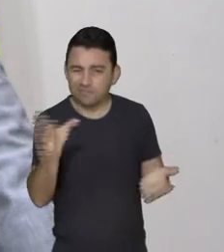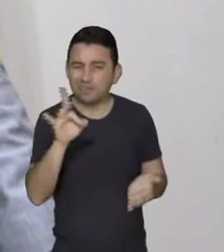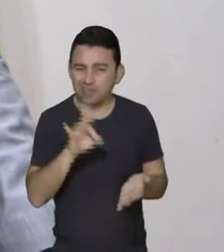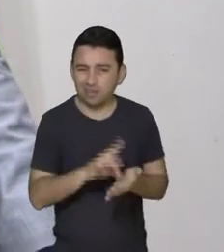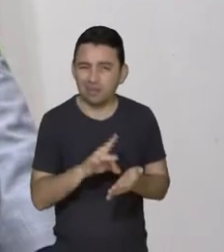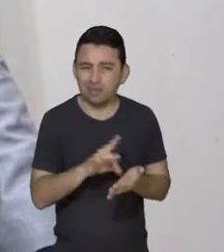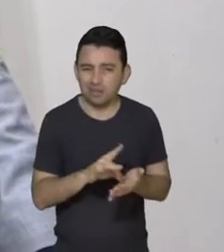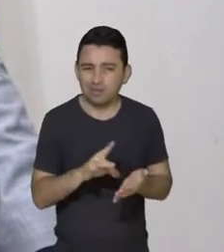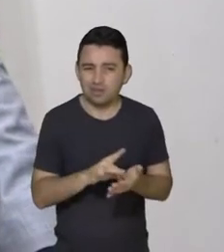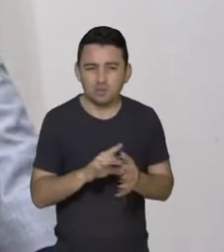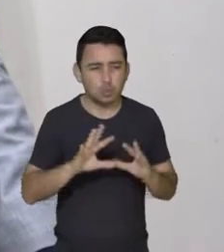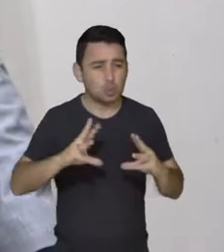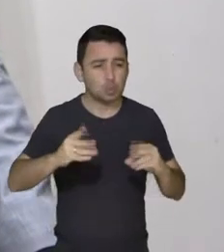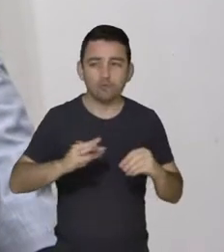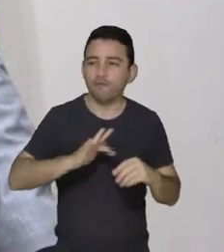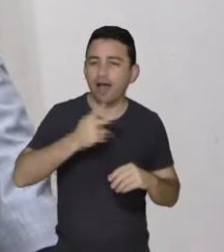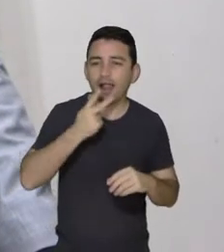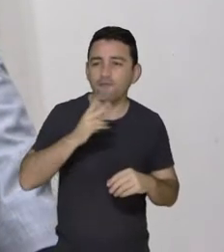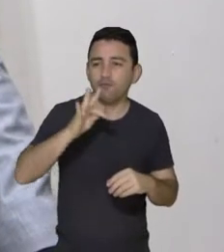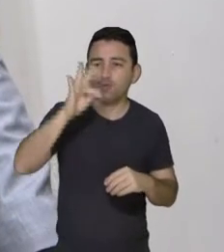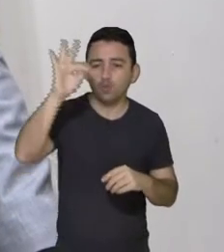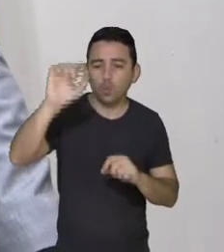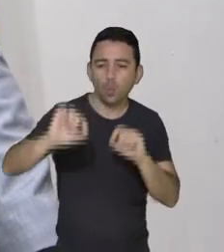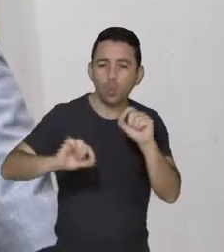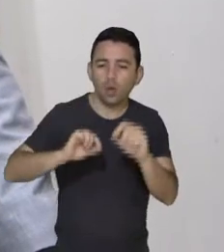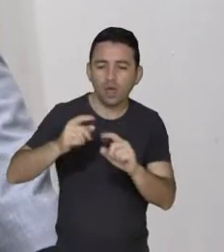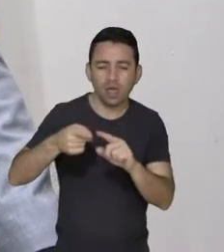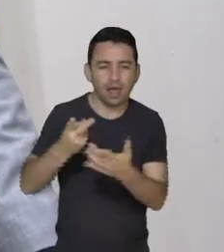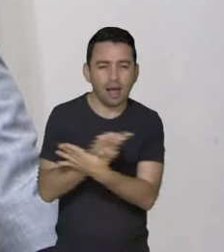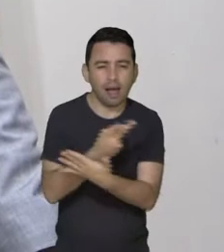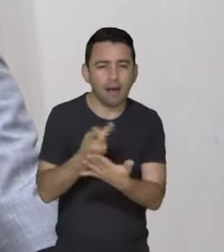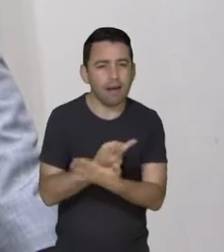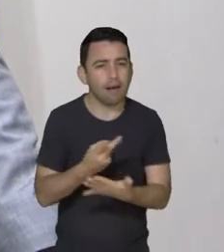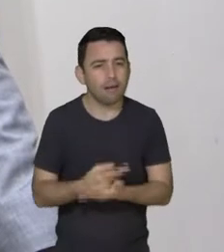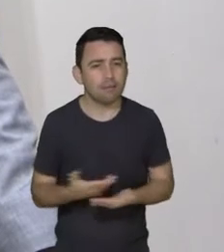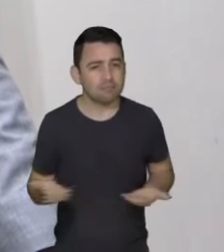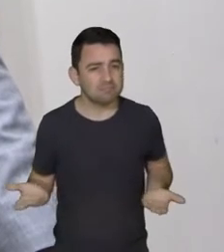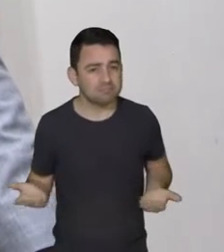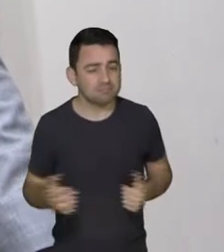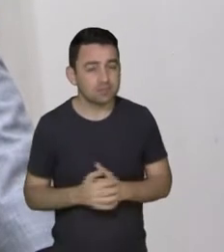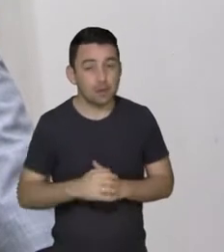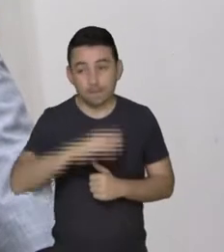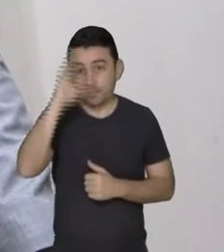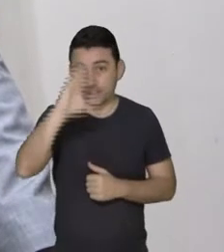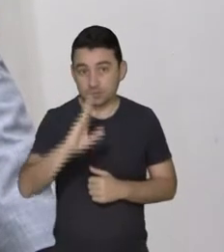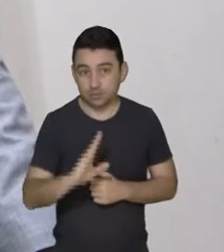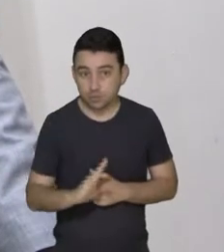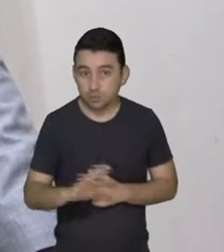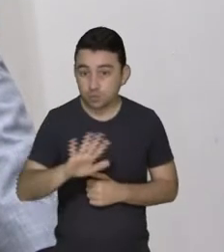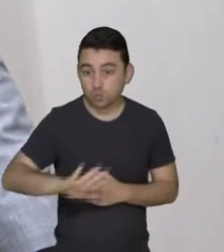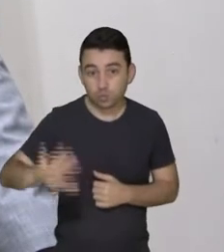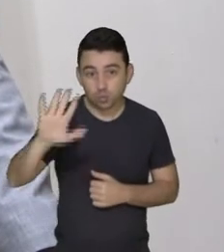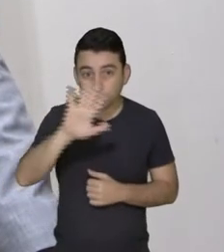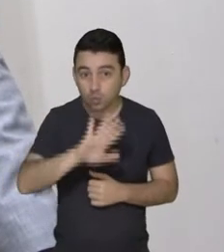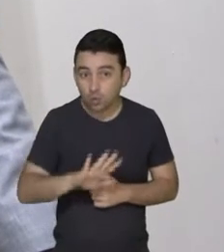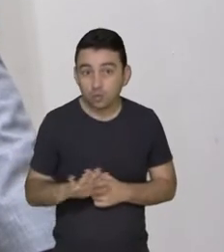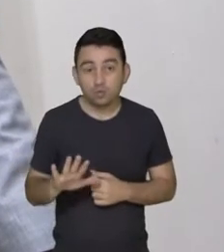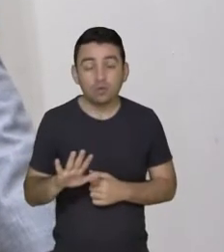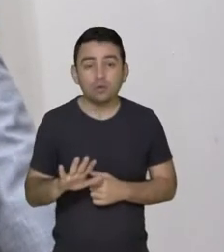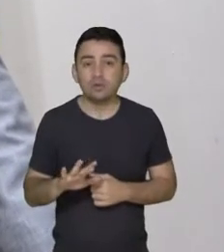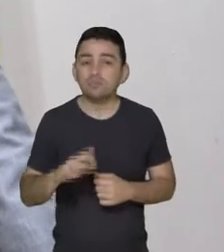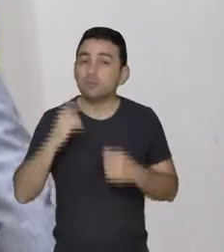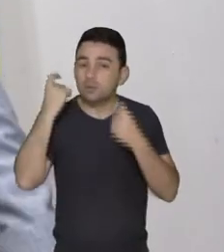muitas das suas previsões e Muitas delas mesmo mas quando se trata do cenário nacional isso fica mais preocupante ainda